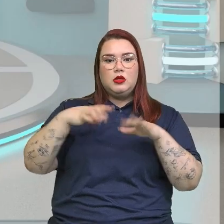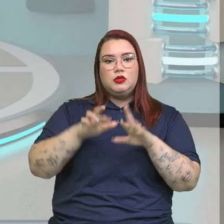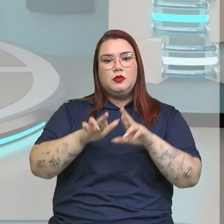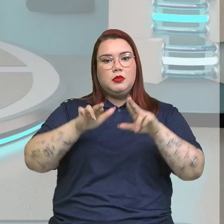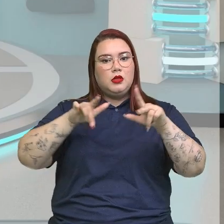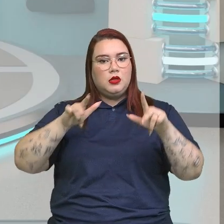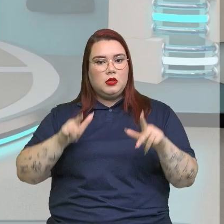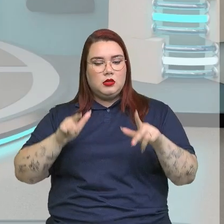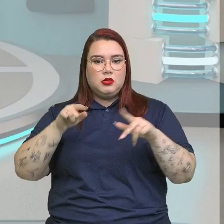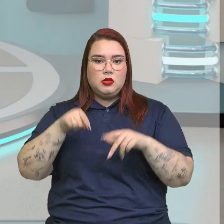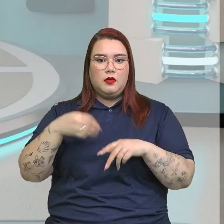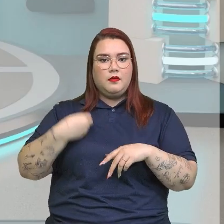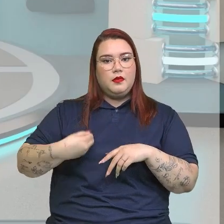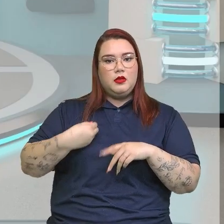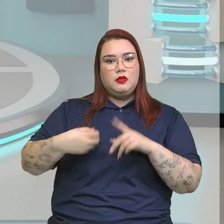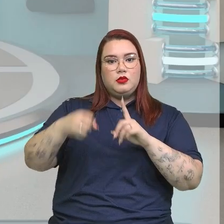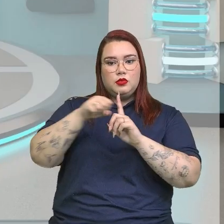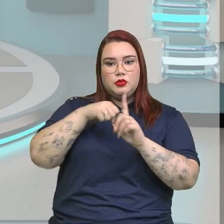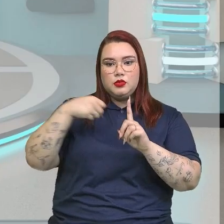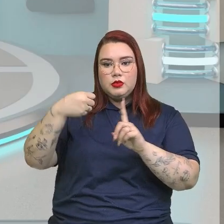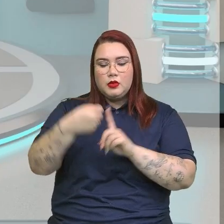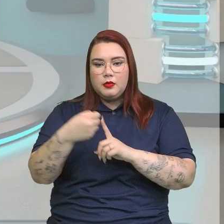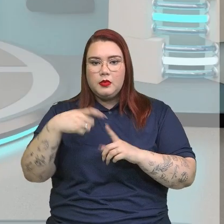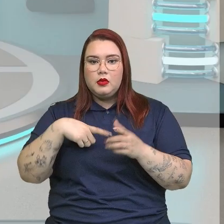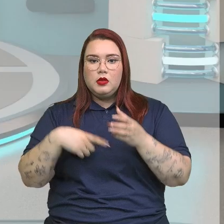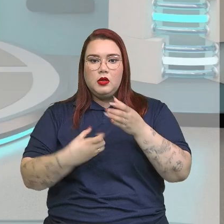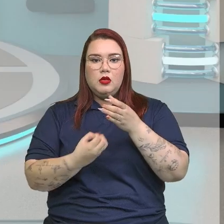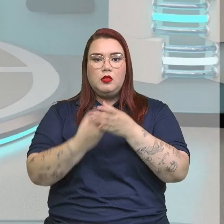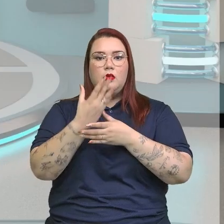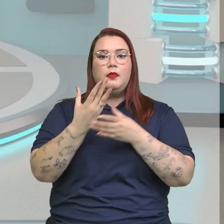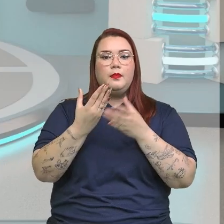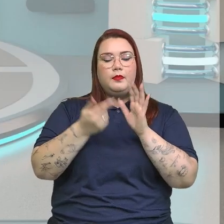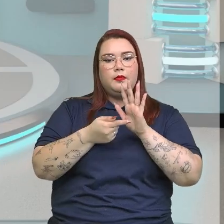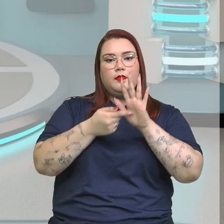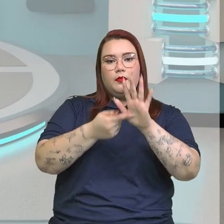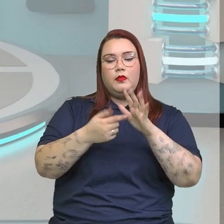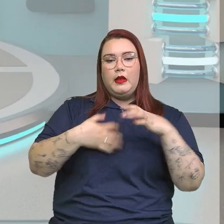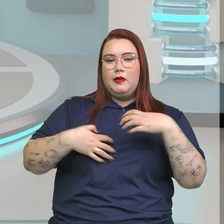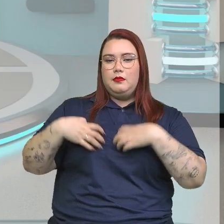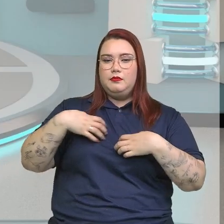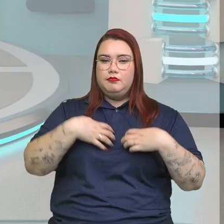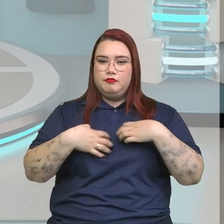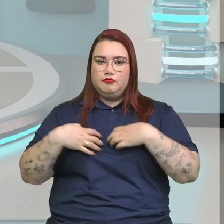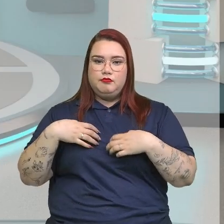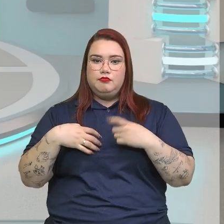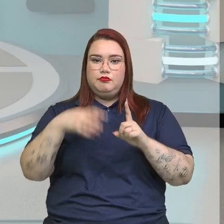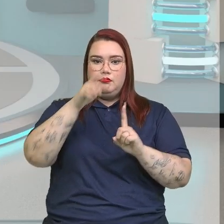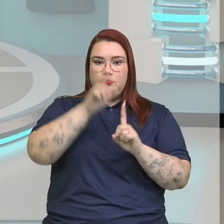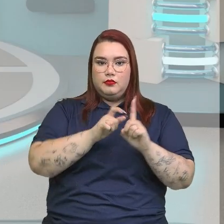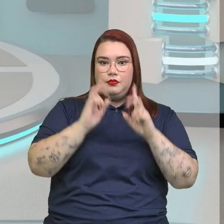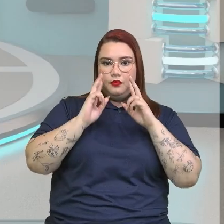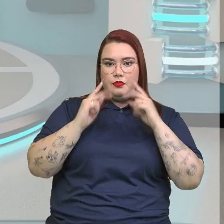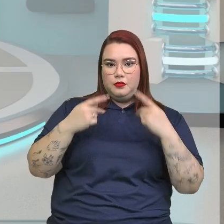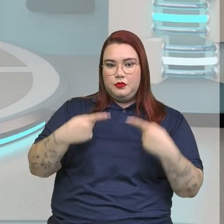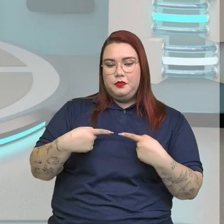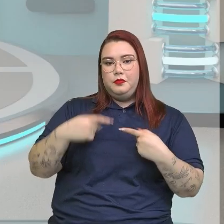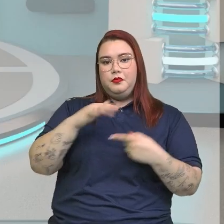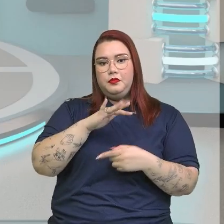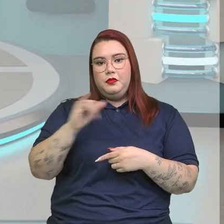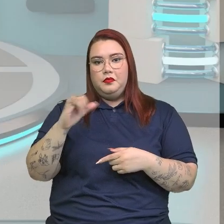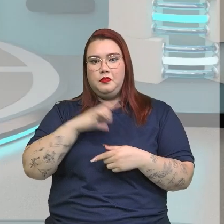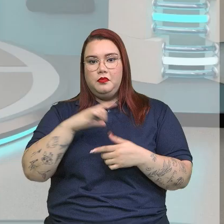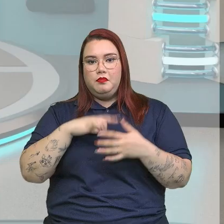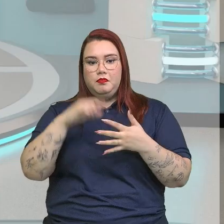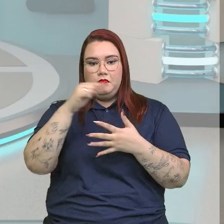dessa realidade social para se tornar uma expressão mais da angústia e do indivíduo humano, que vai ter suas